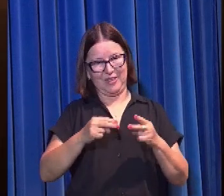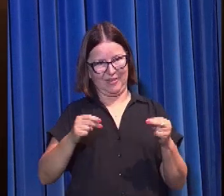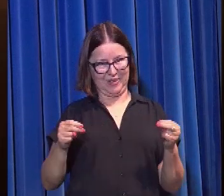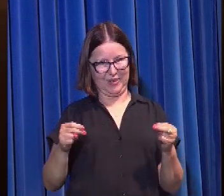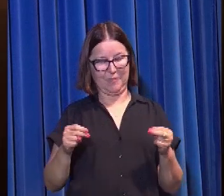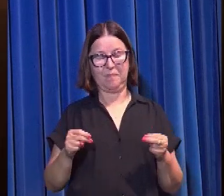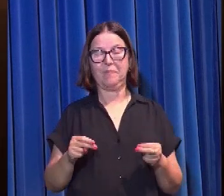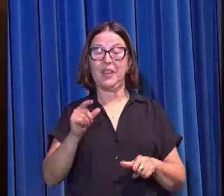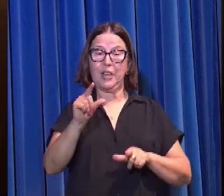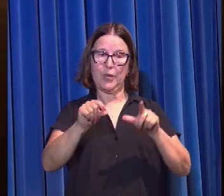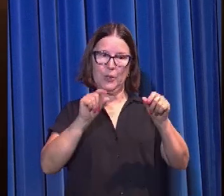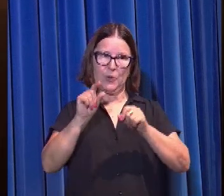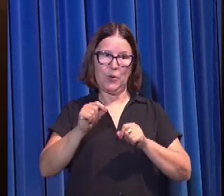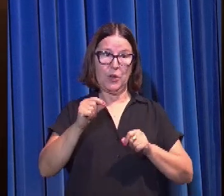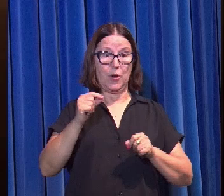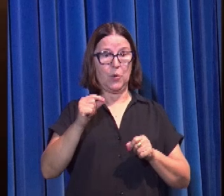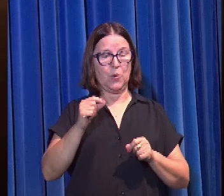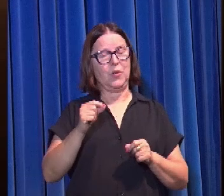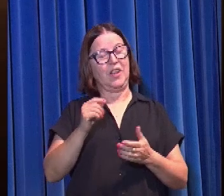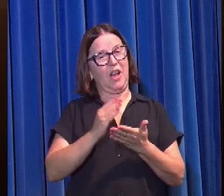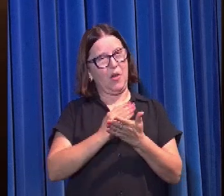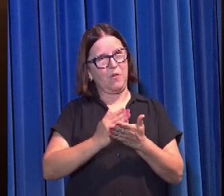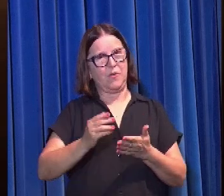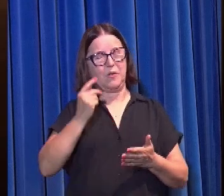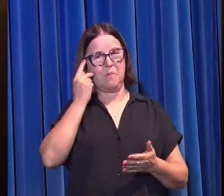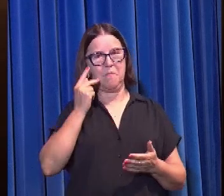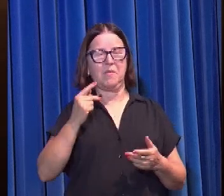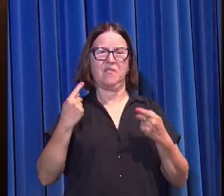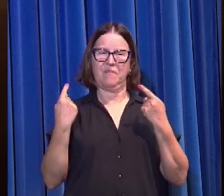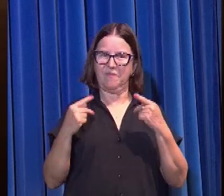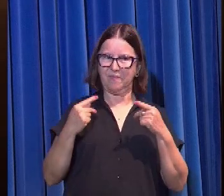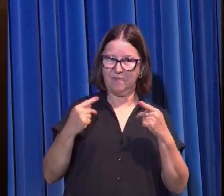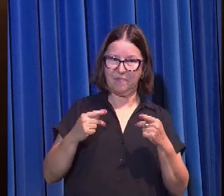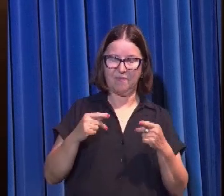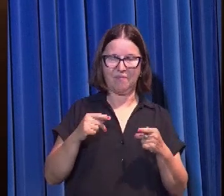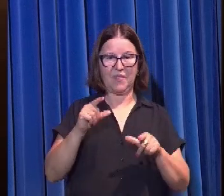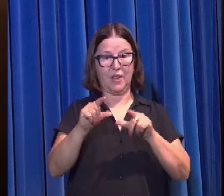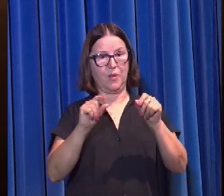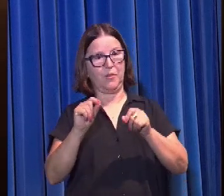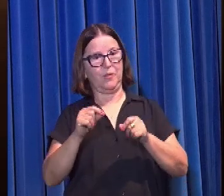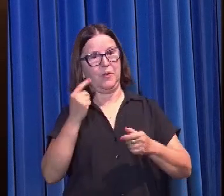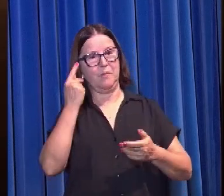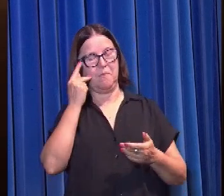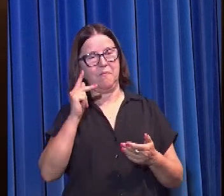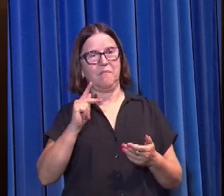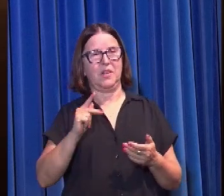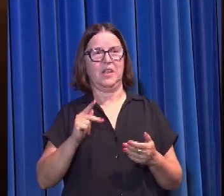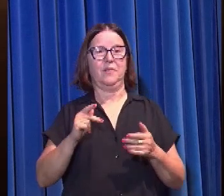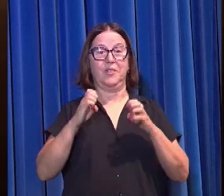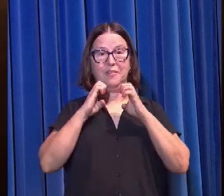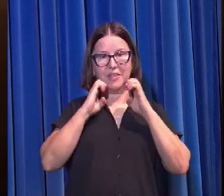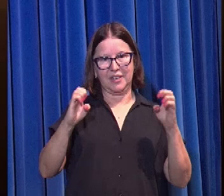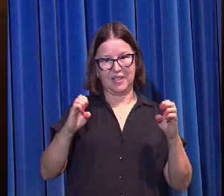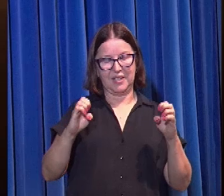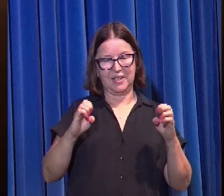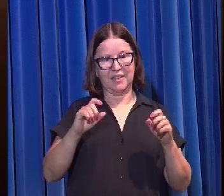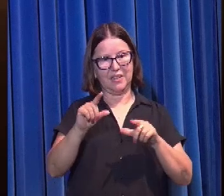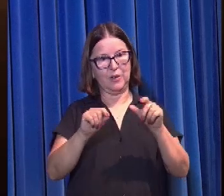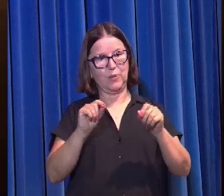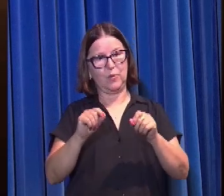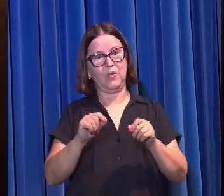apóstolos, outros para profetas, outros para evangelistas e outros para pastores e